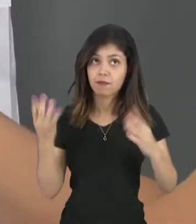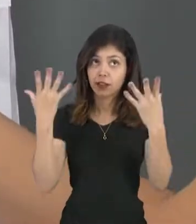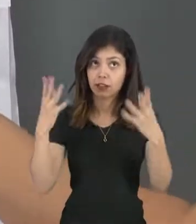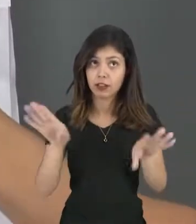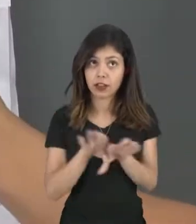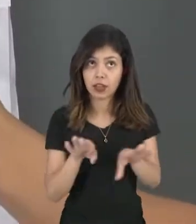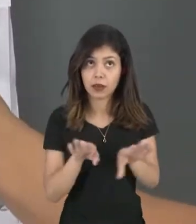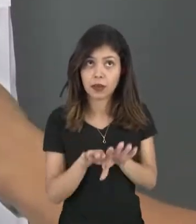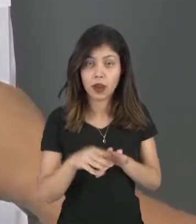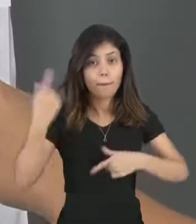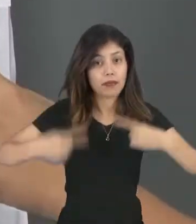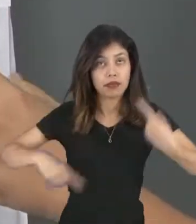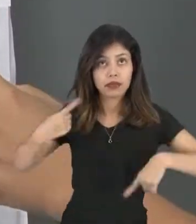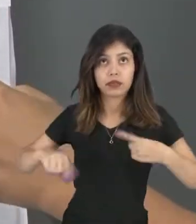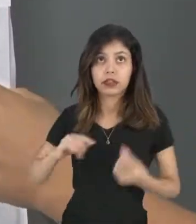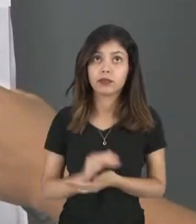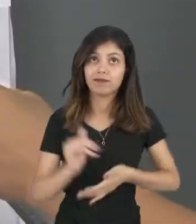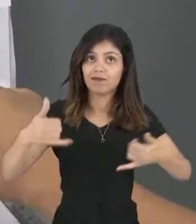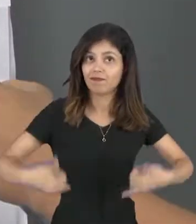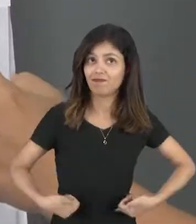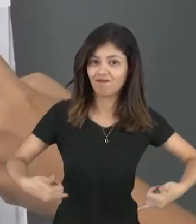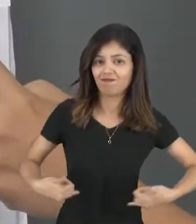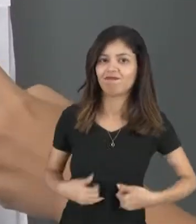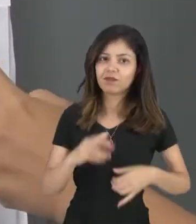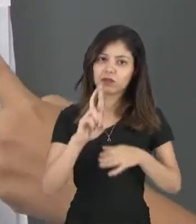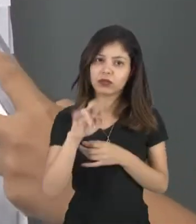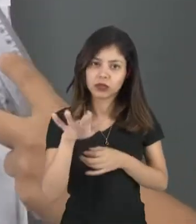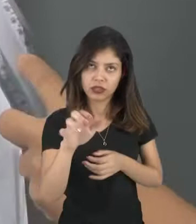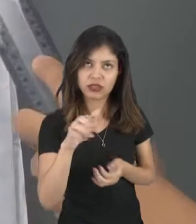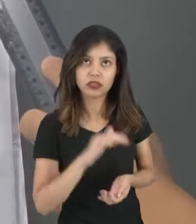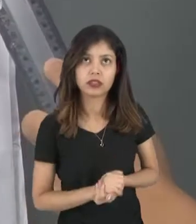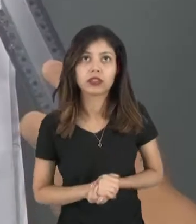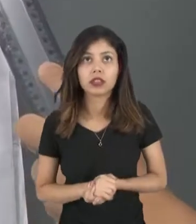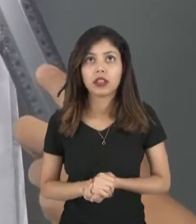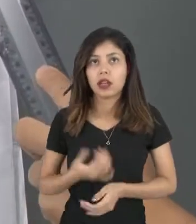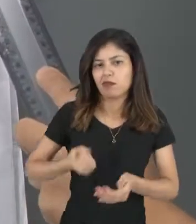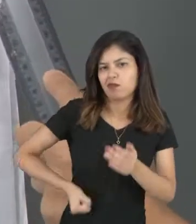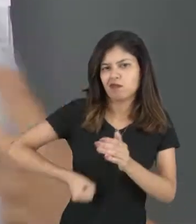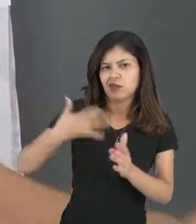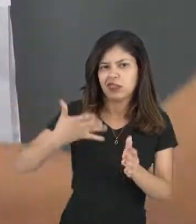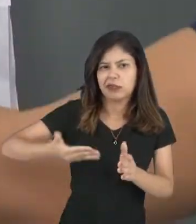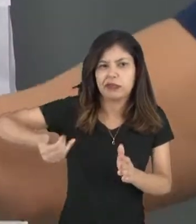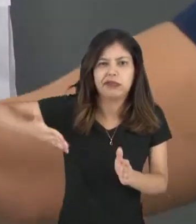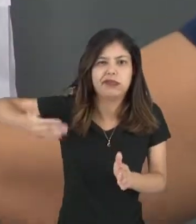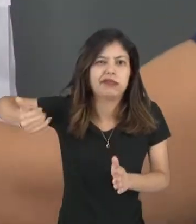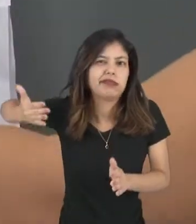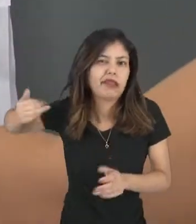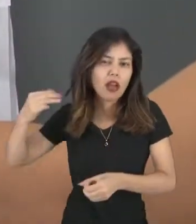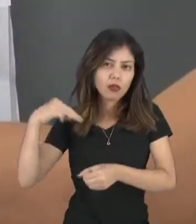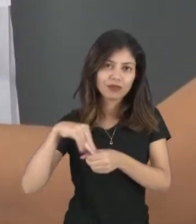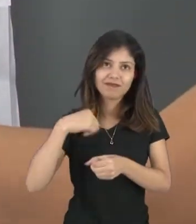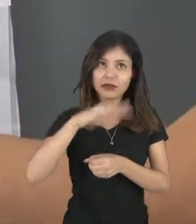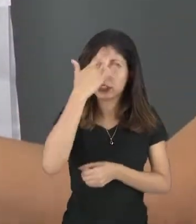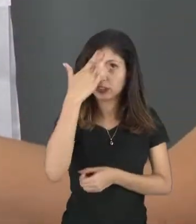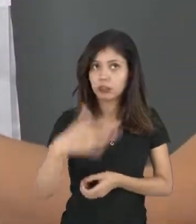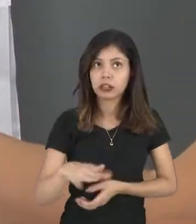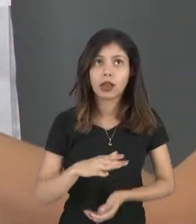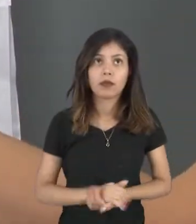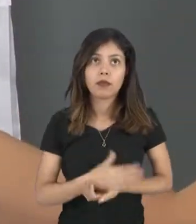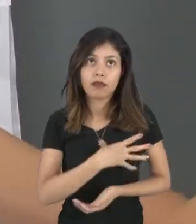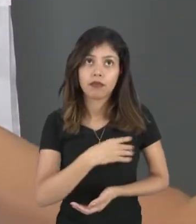emancipação política, sofre com essa crueldade. Há anos que esse município não sabe o que é ter um